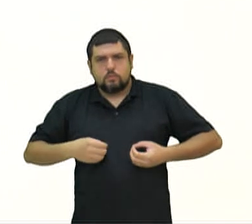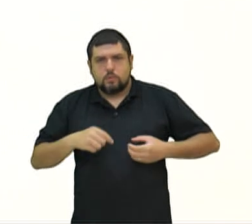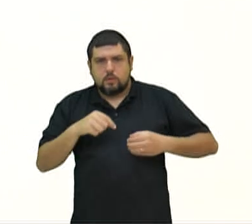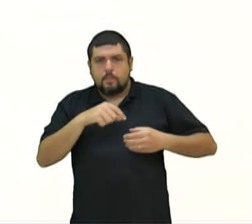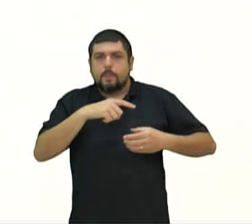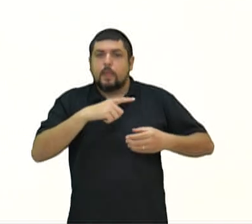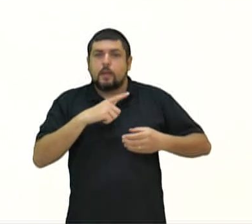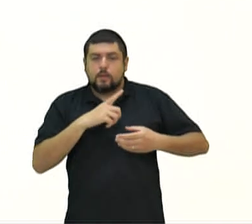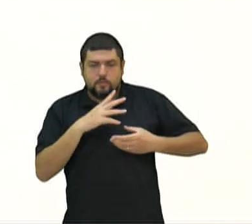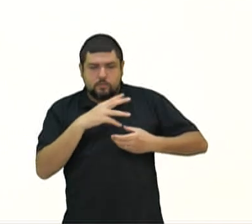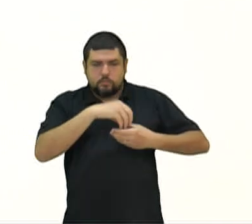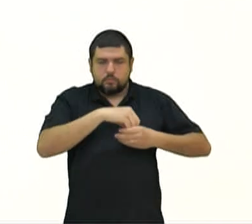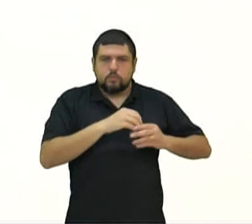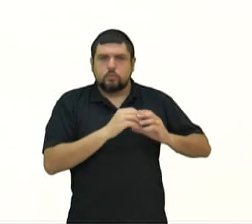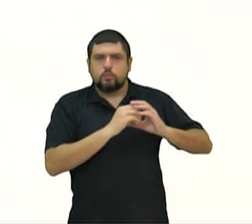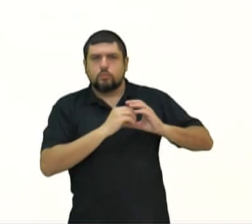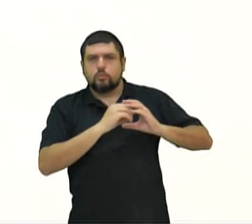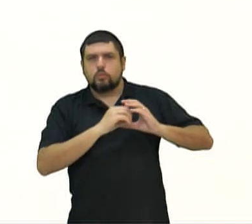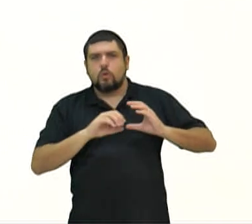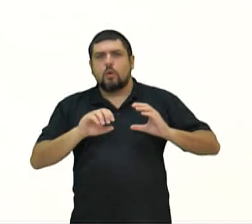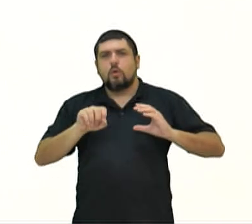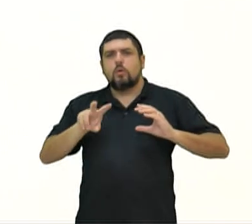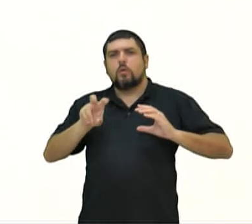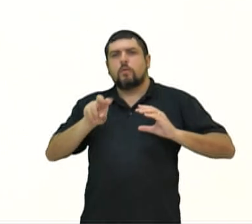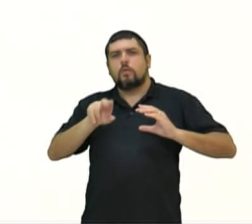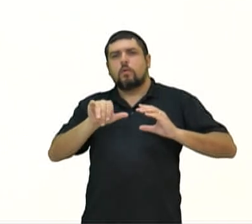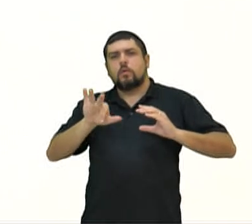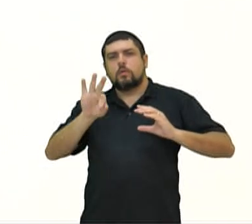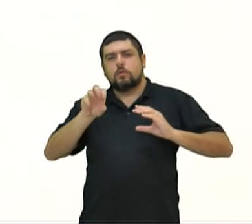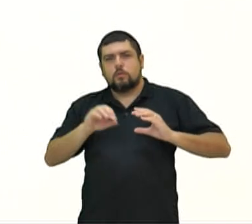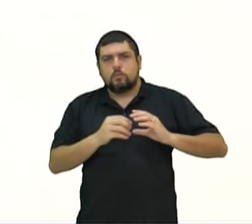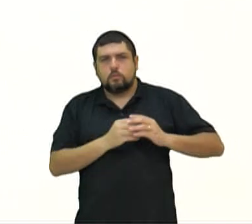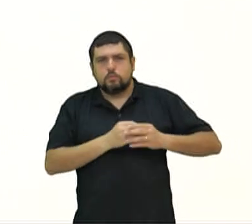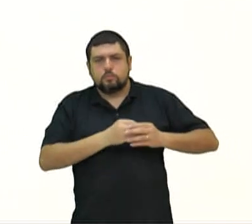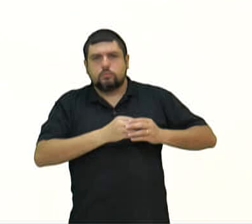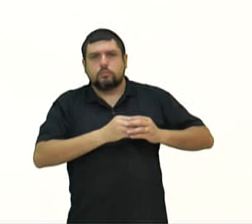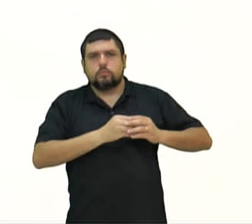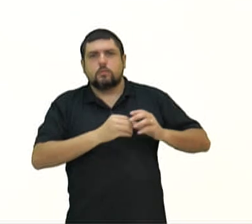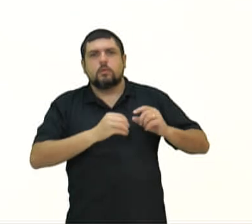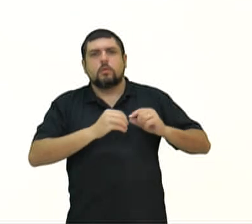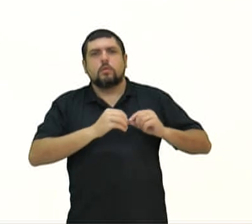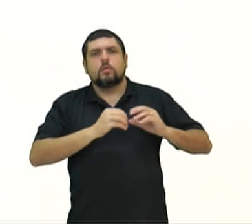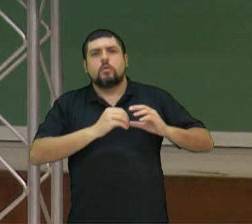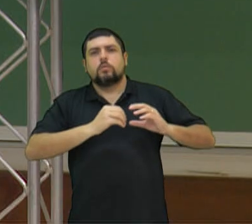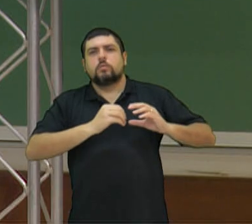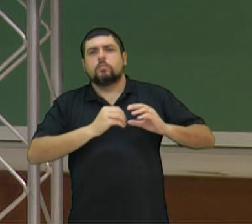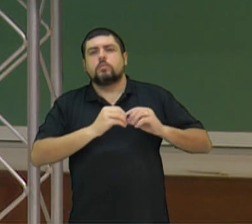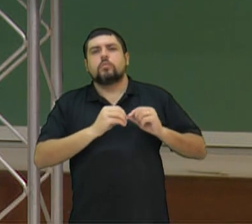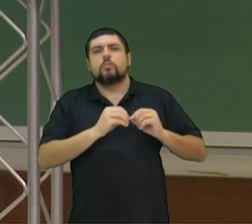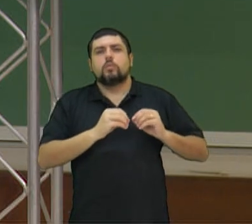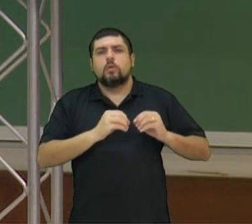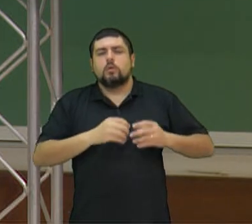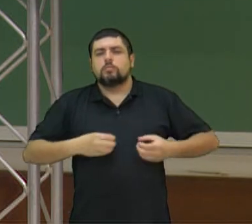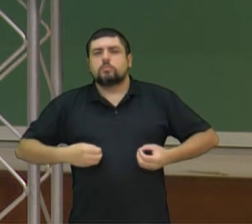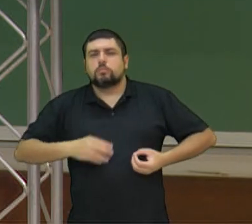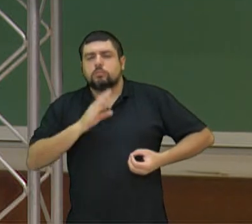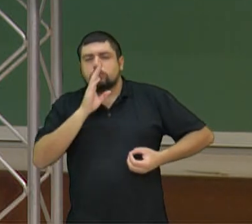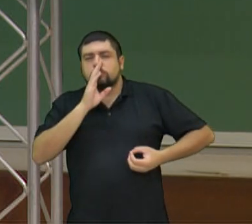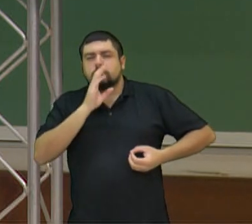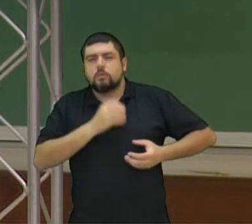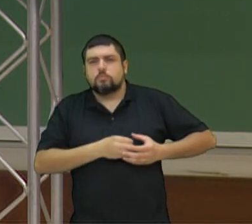desses ovócitos que vão iniciar o processo vão reativar, né, essa